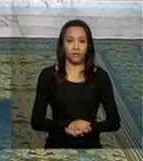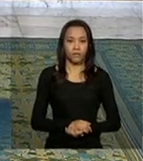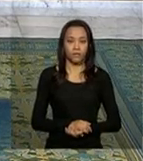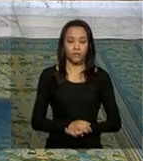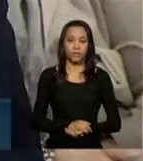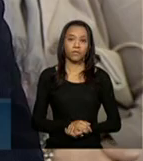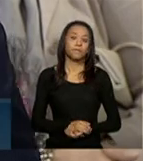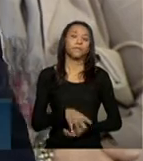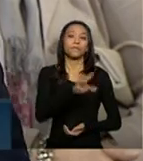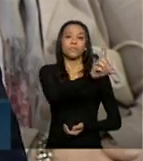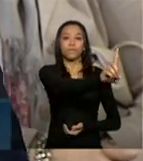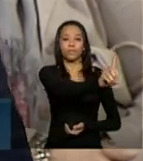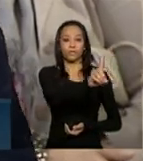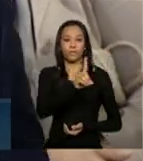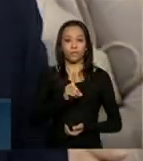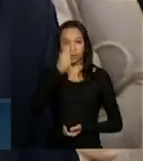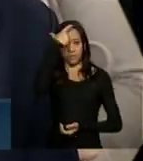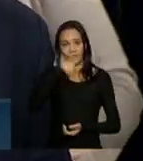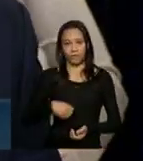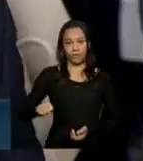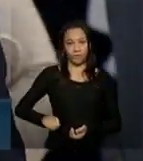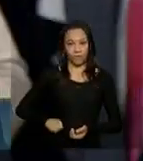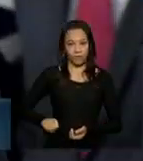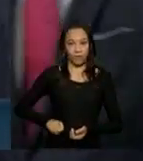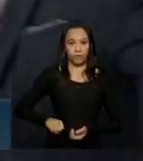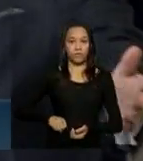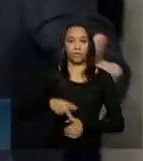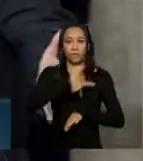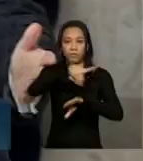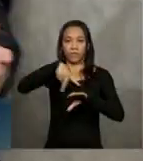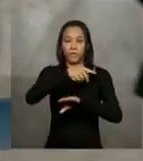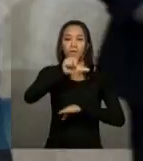O embaixador do Estado da Líbia, Khaled Dahan.